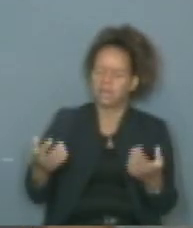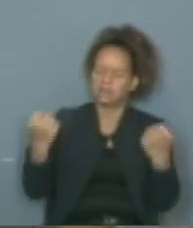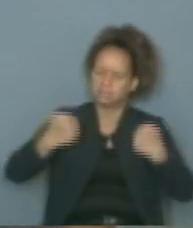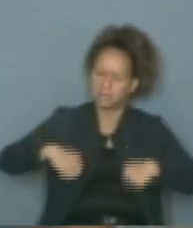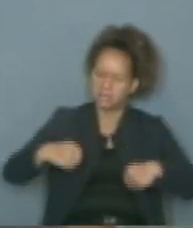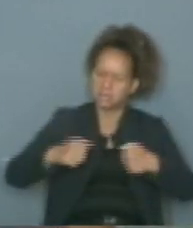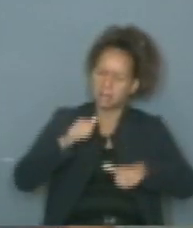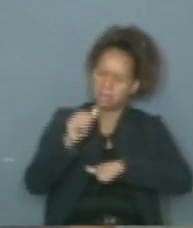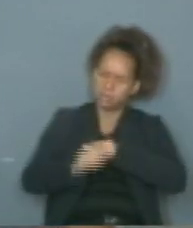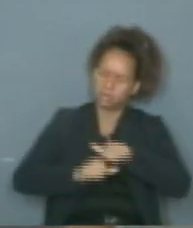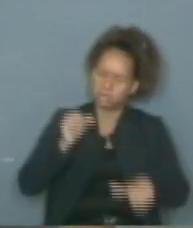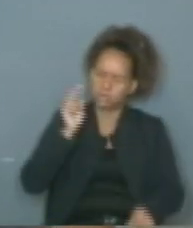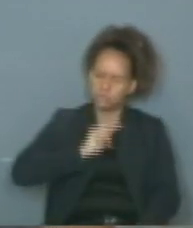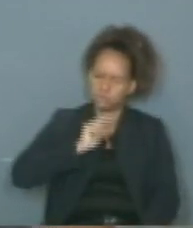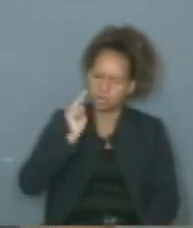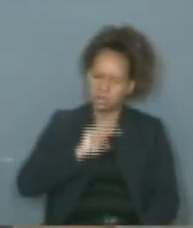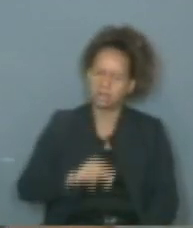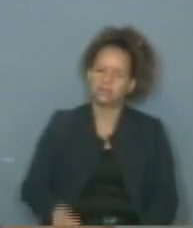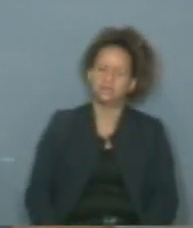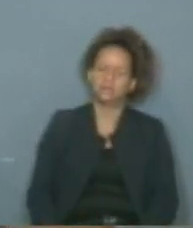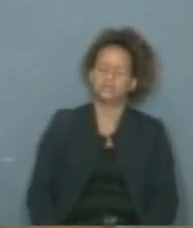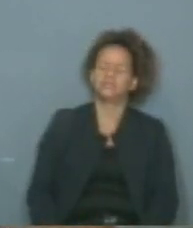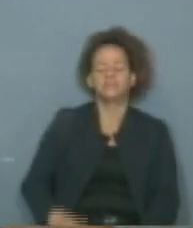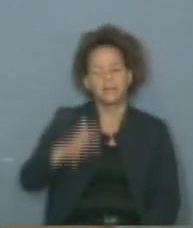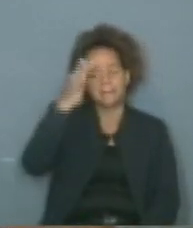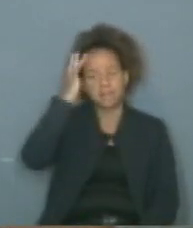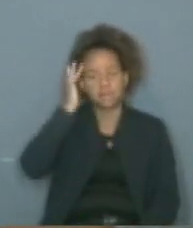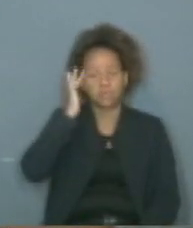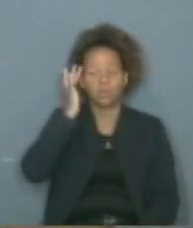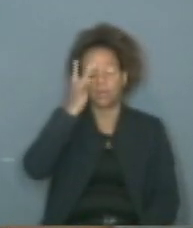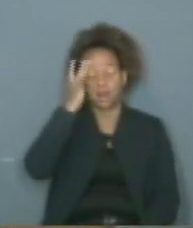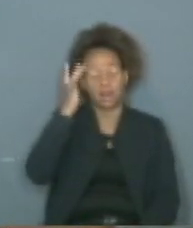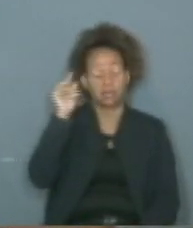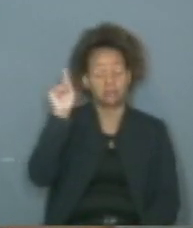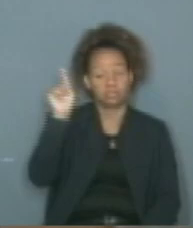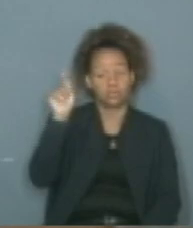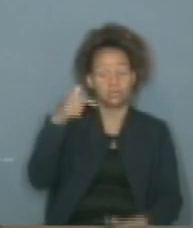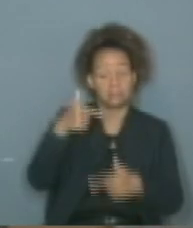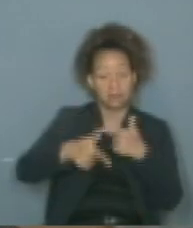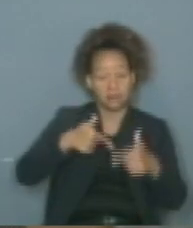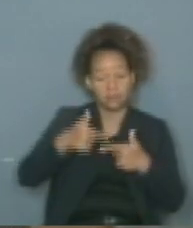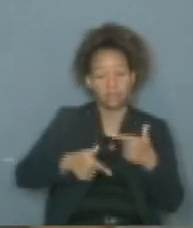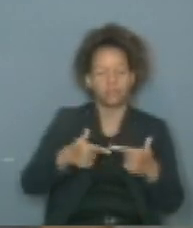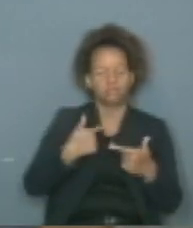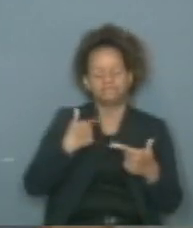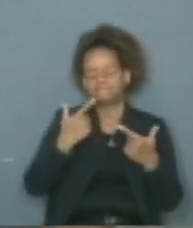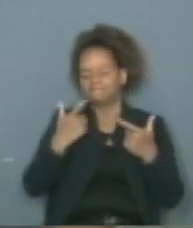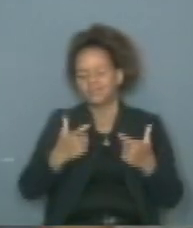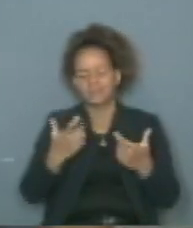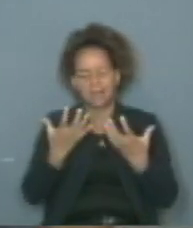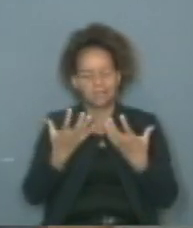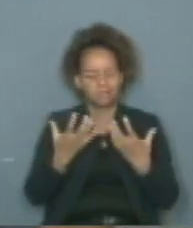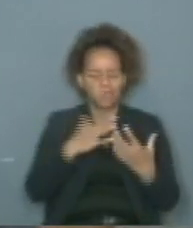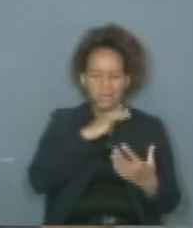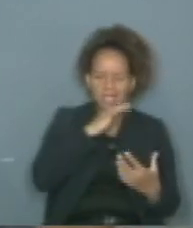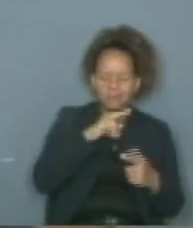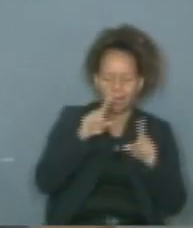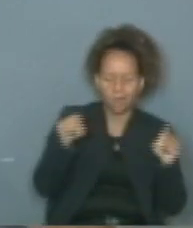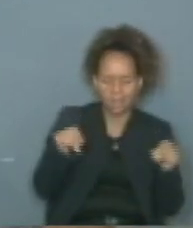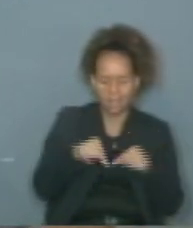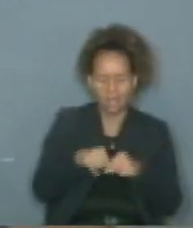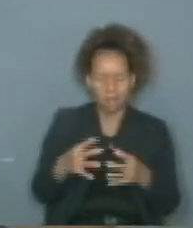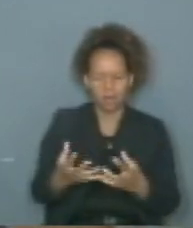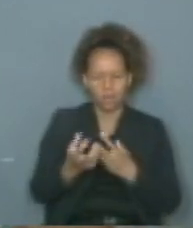precisa de mudanças urgentes, que os permissionários foram ouvidos, que o ambiente não está propício para